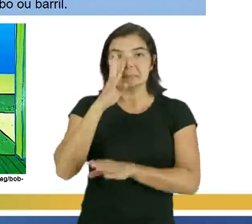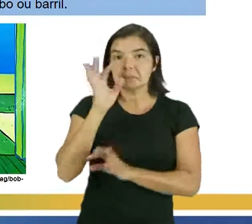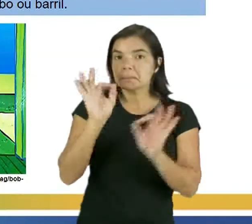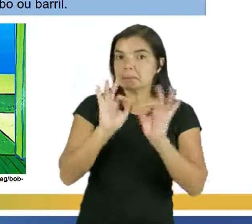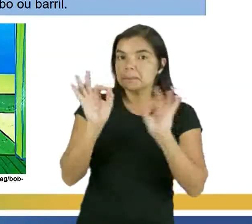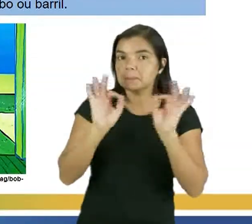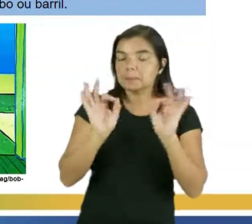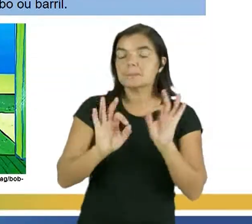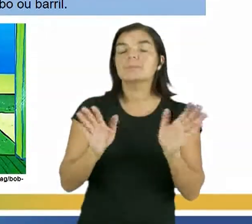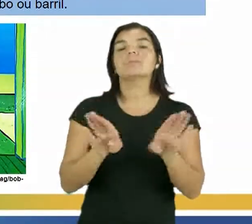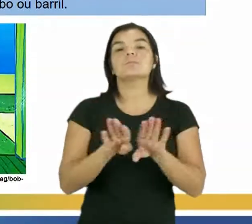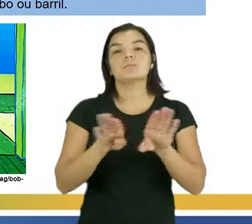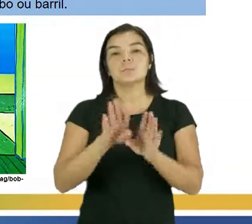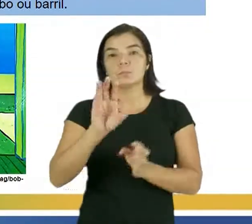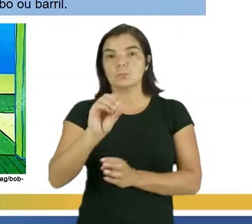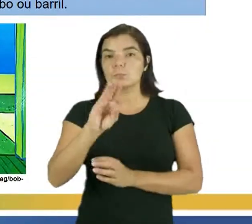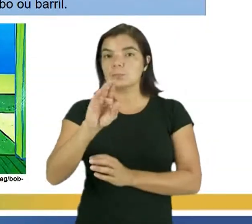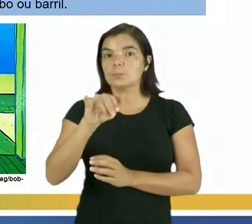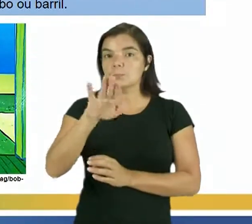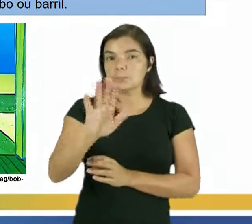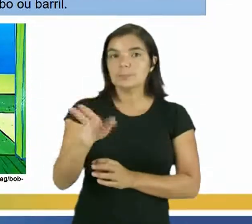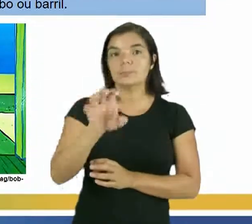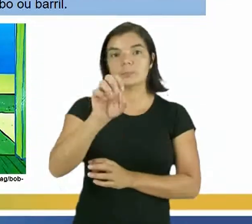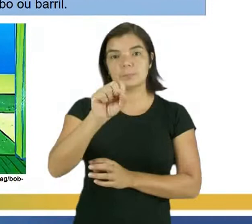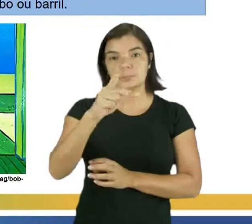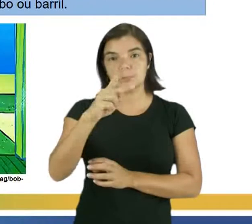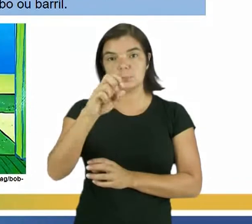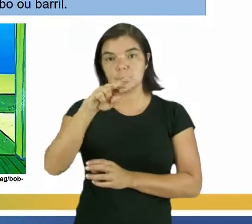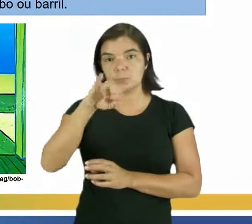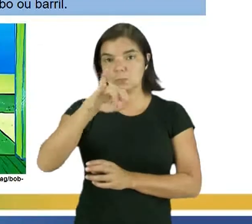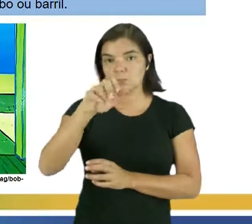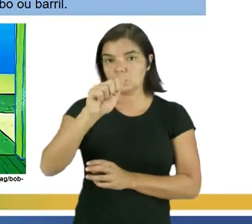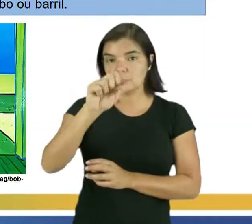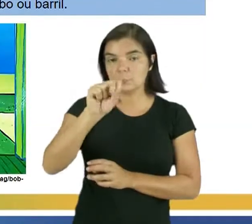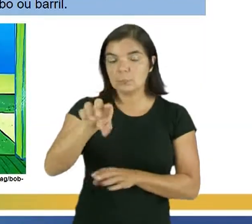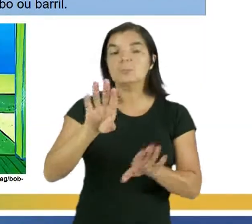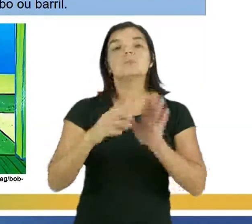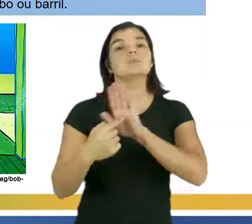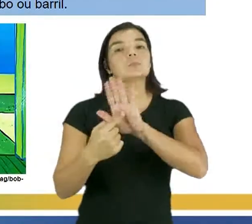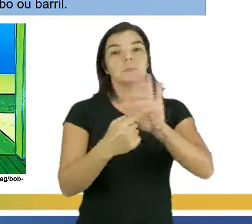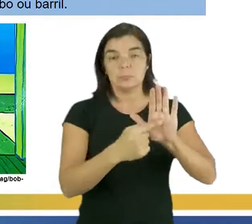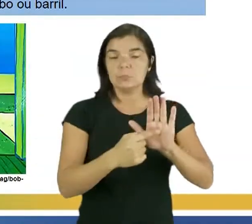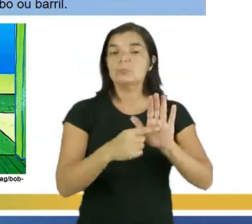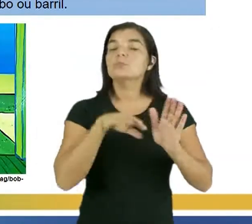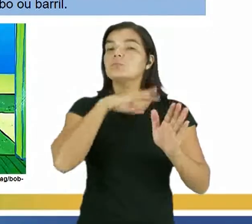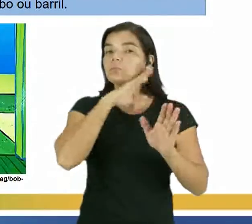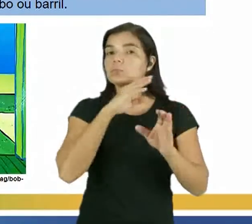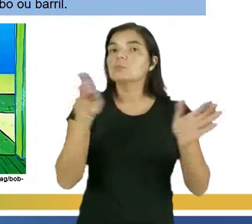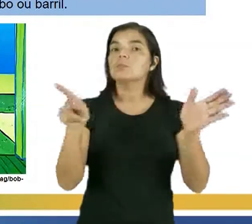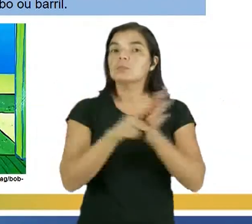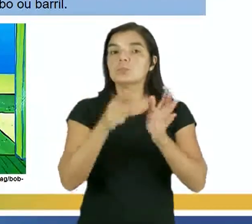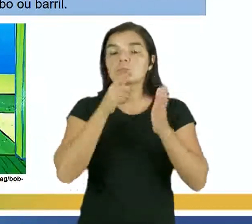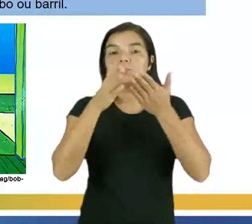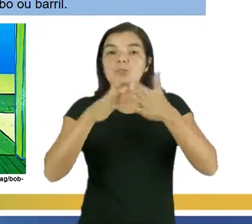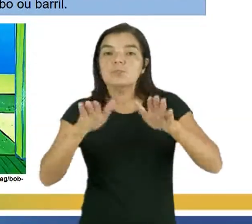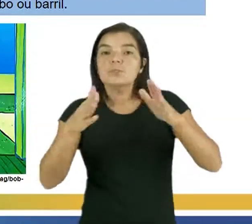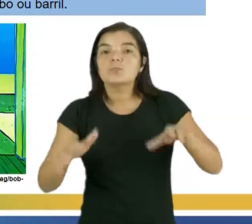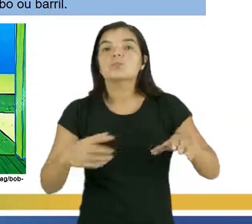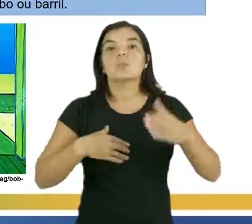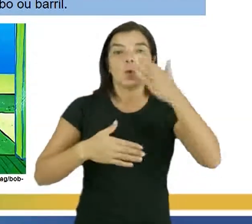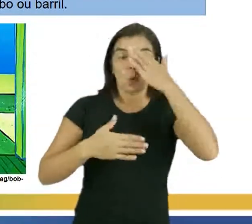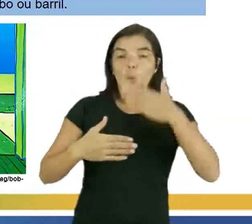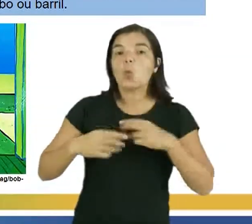ouviu falar, que é o desenho lá do Bob Esponja, onde a figura do próprio Bob Esponja representa uma esponja do mar, porque ele tem o seu